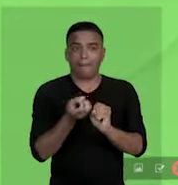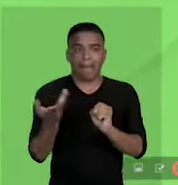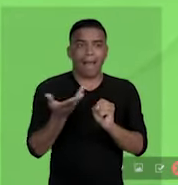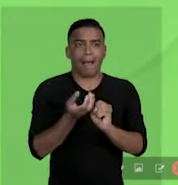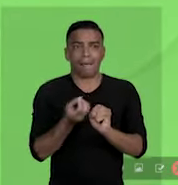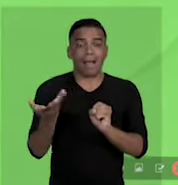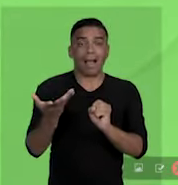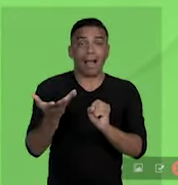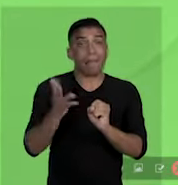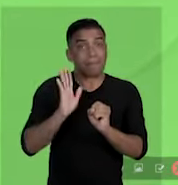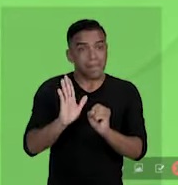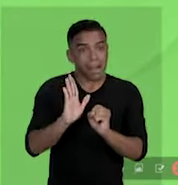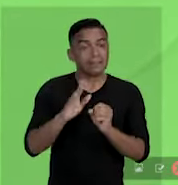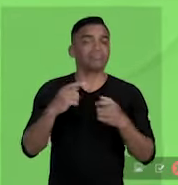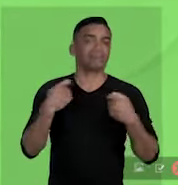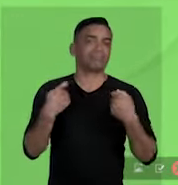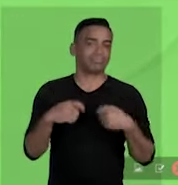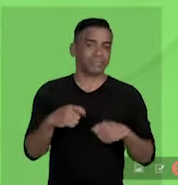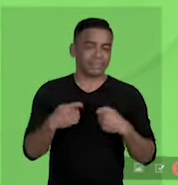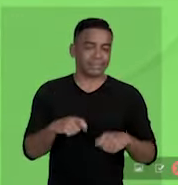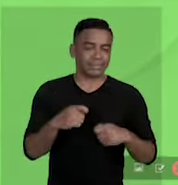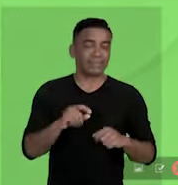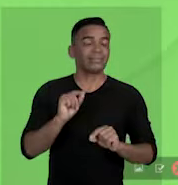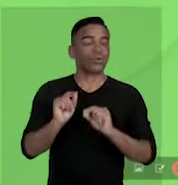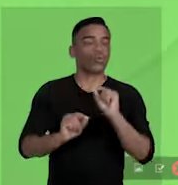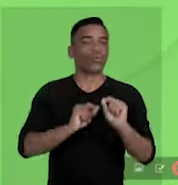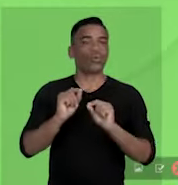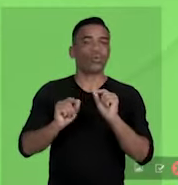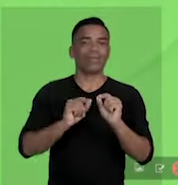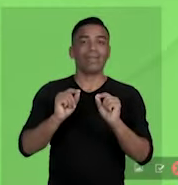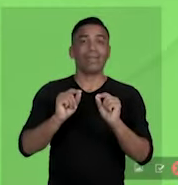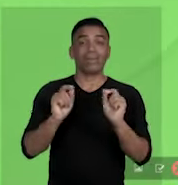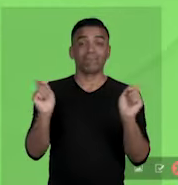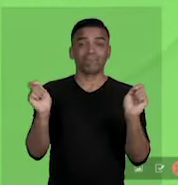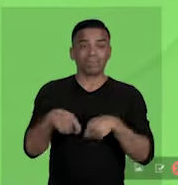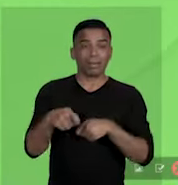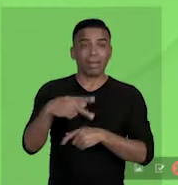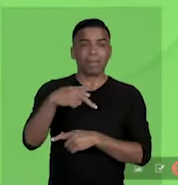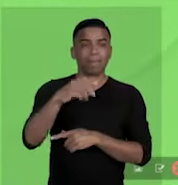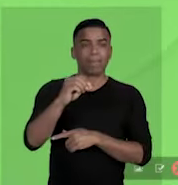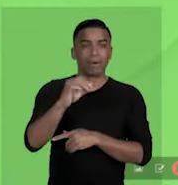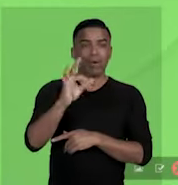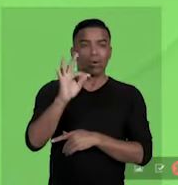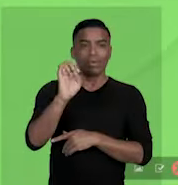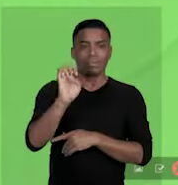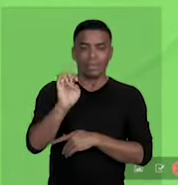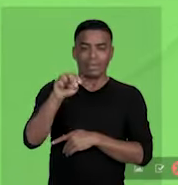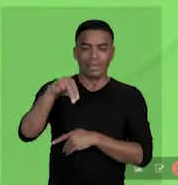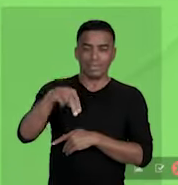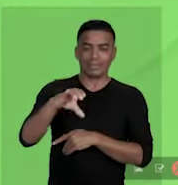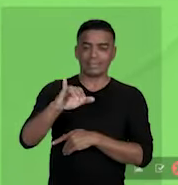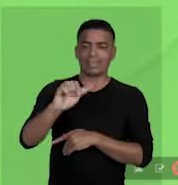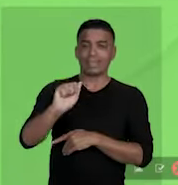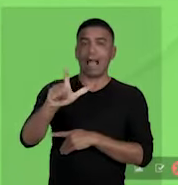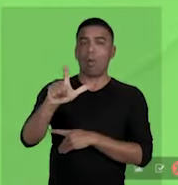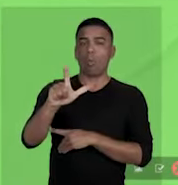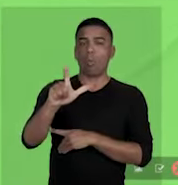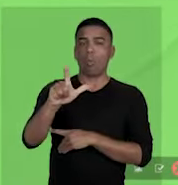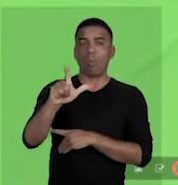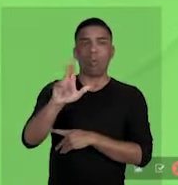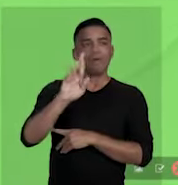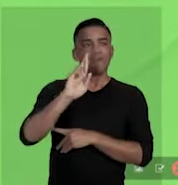é preciso uma diferença de potencial. Tá aqui, ó, diferença